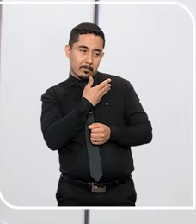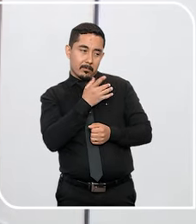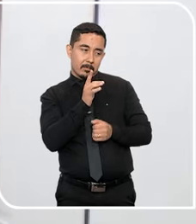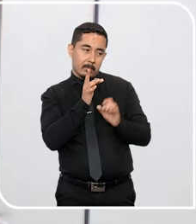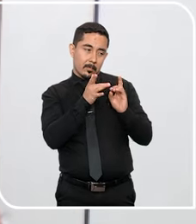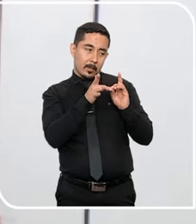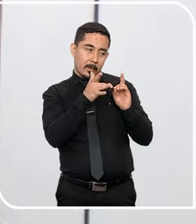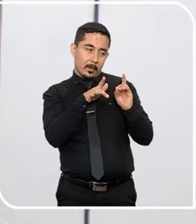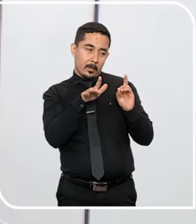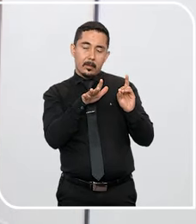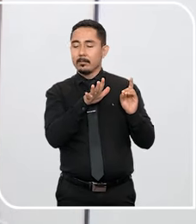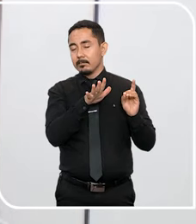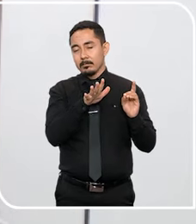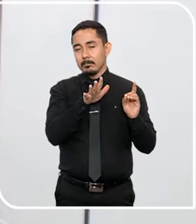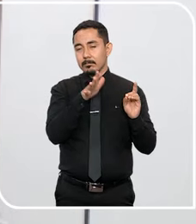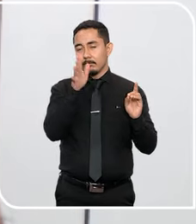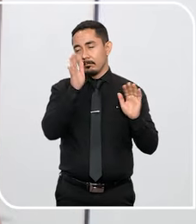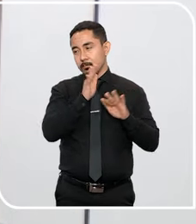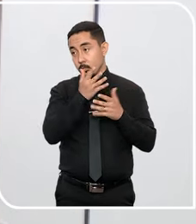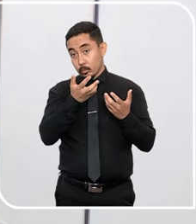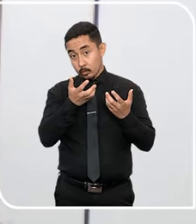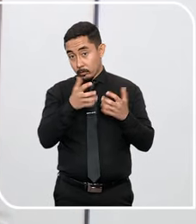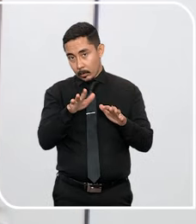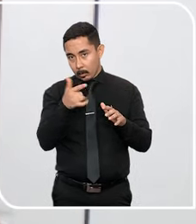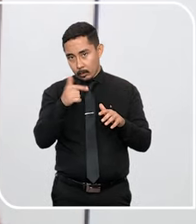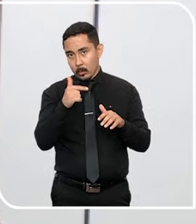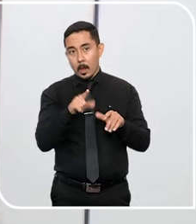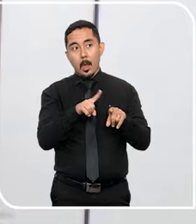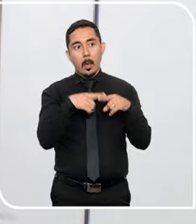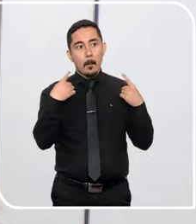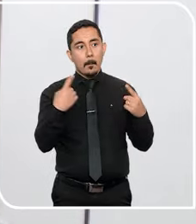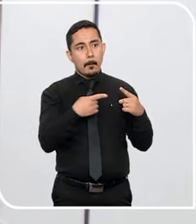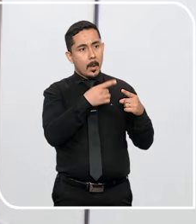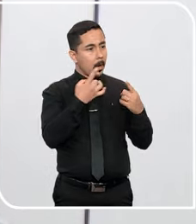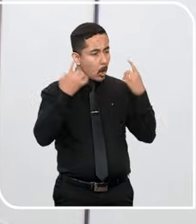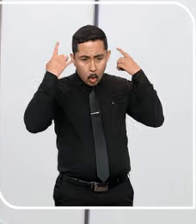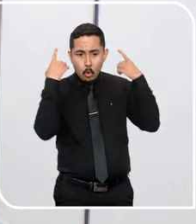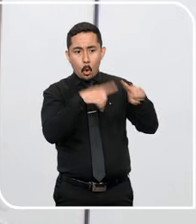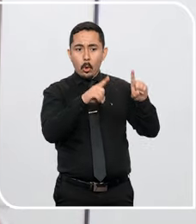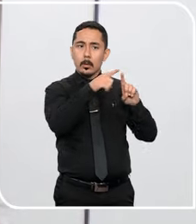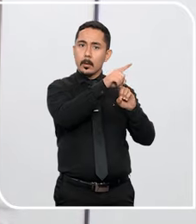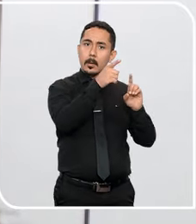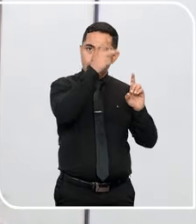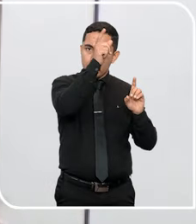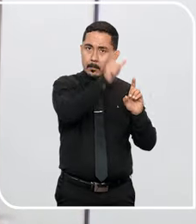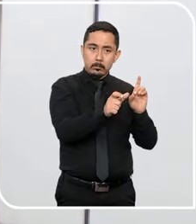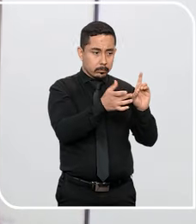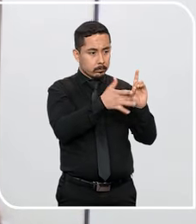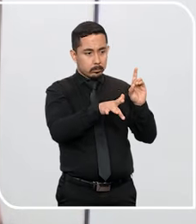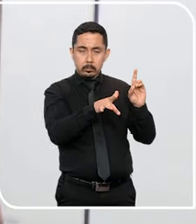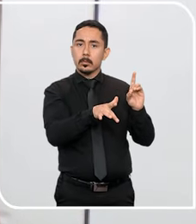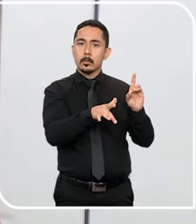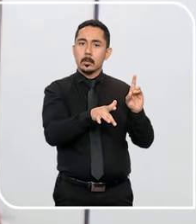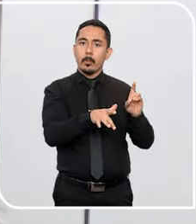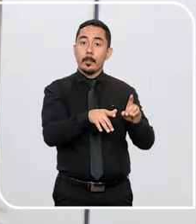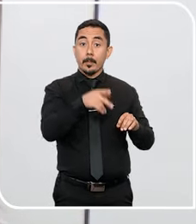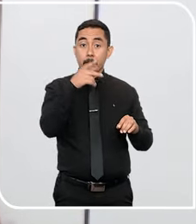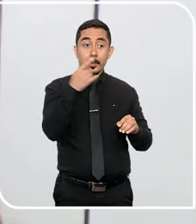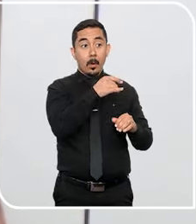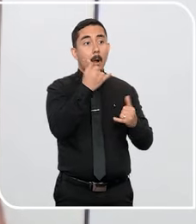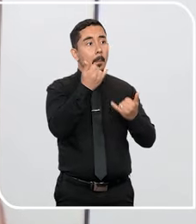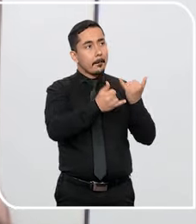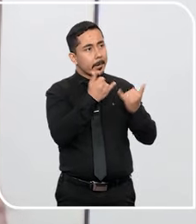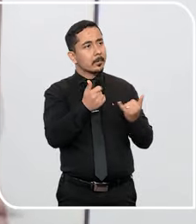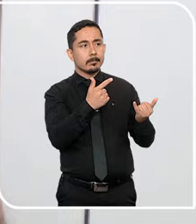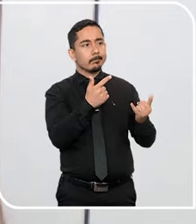a gente não falar termos capacitistas eles precisam ver o amiguinho sendo excluído ou ver o amiguinho se prejudicando na